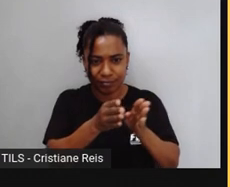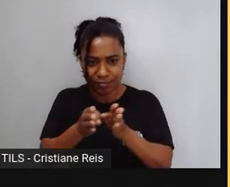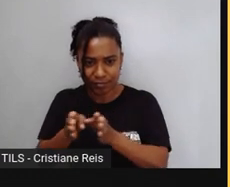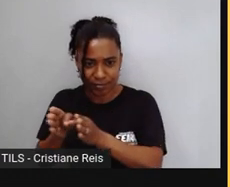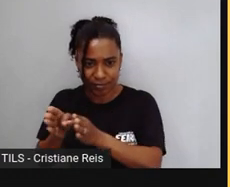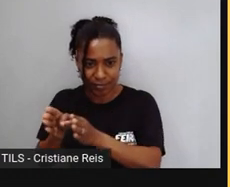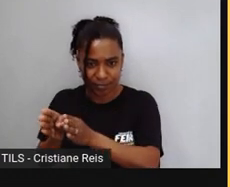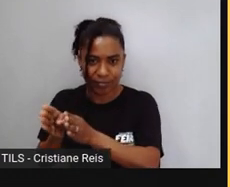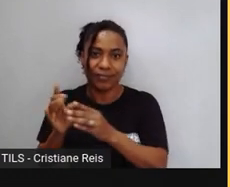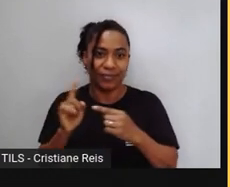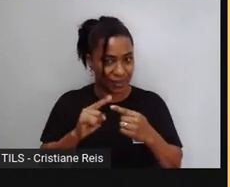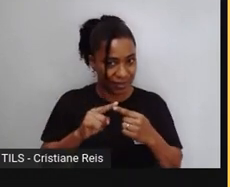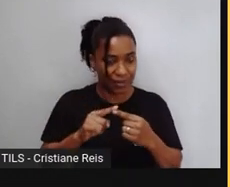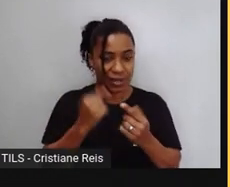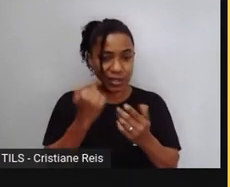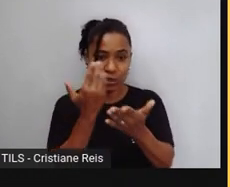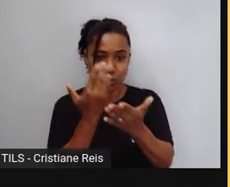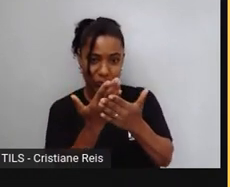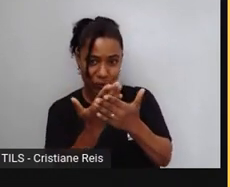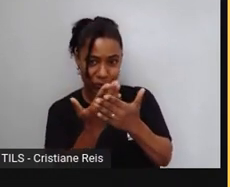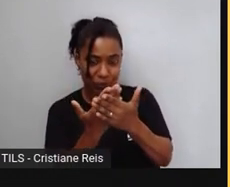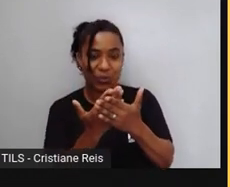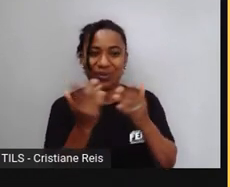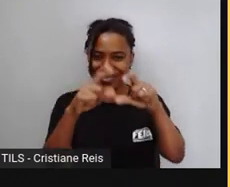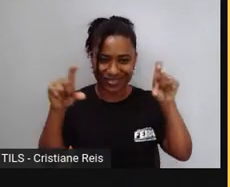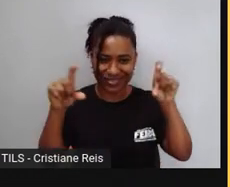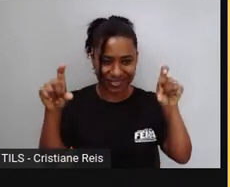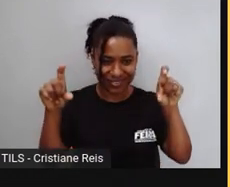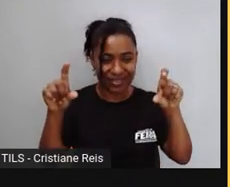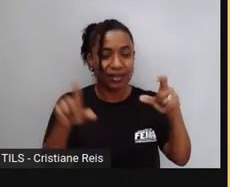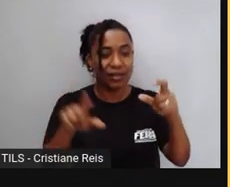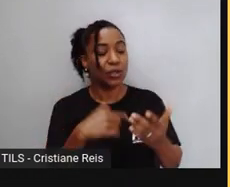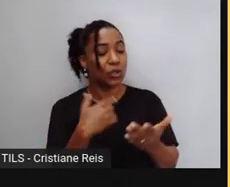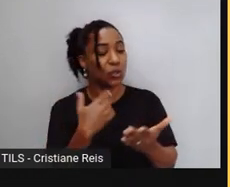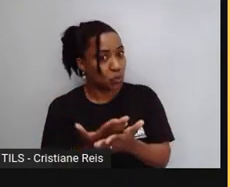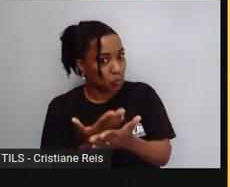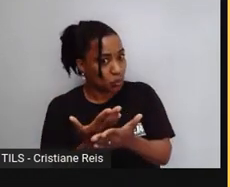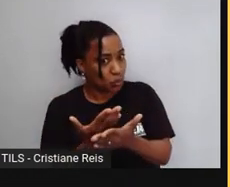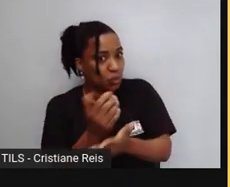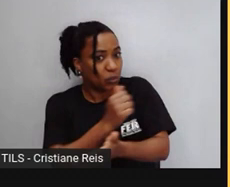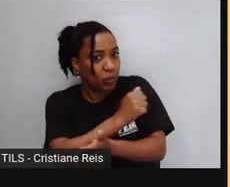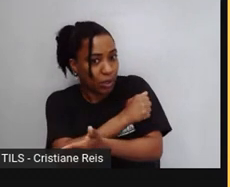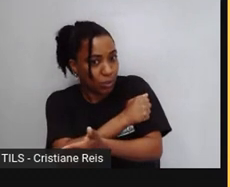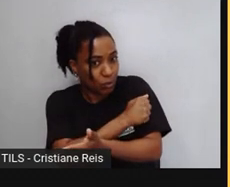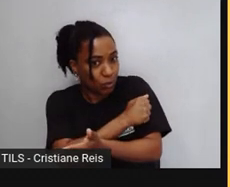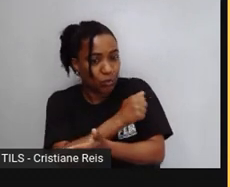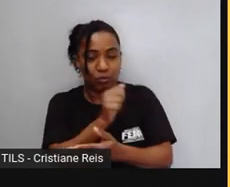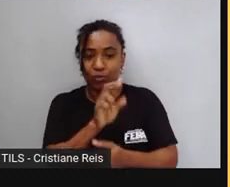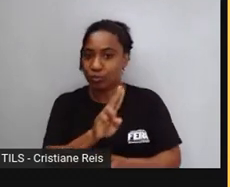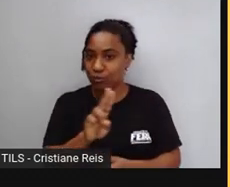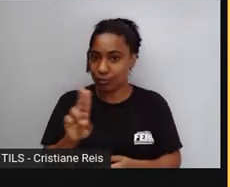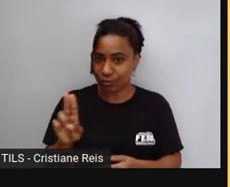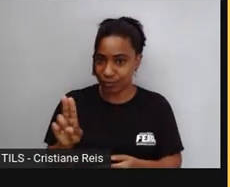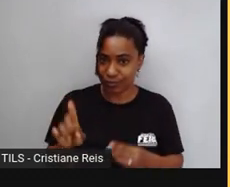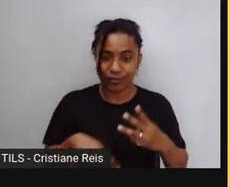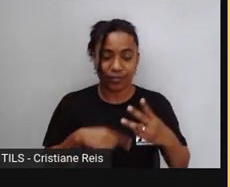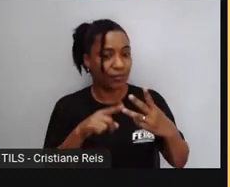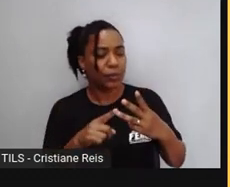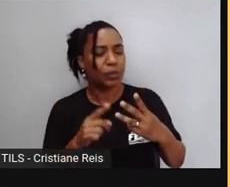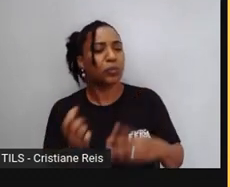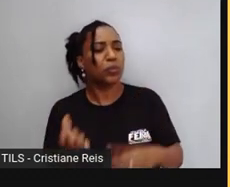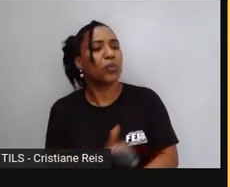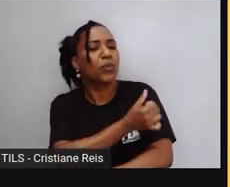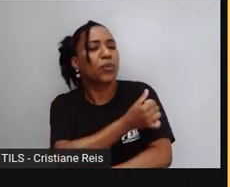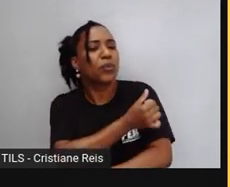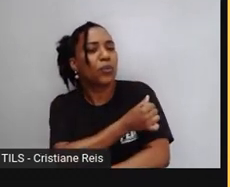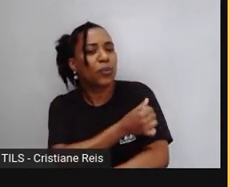colocando school, o nome da escola, student, o nome do estudante, grade, a série que você estuda,